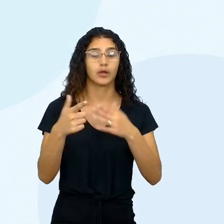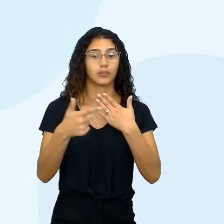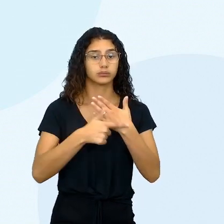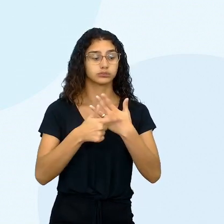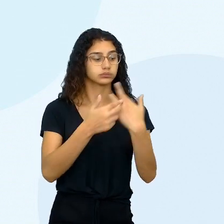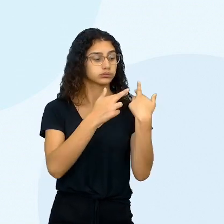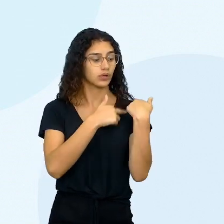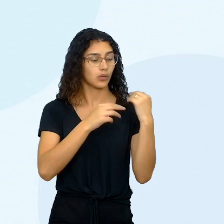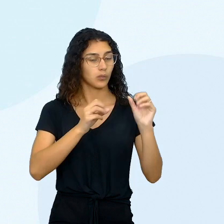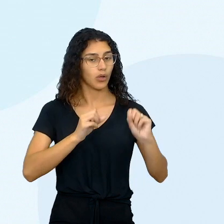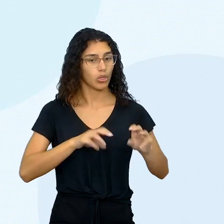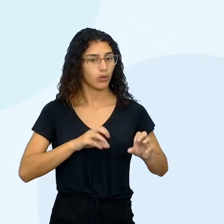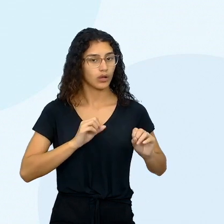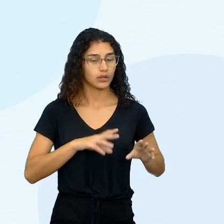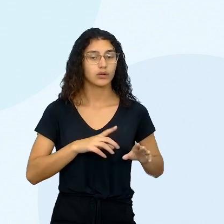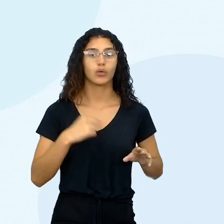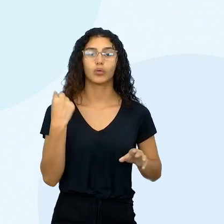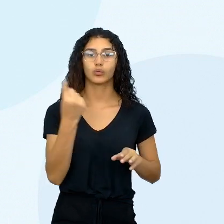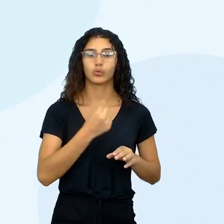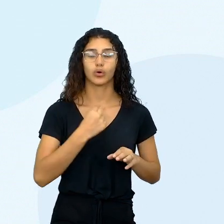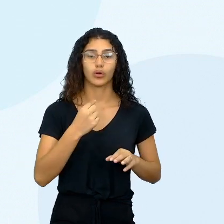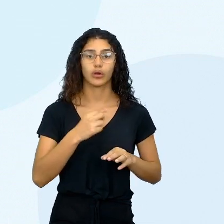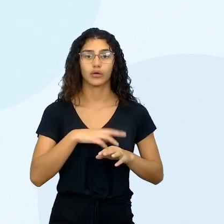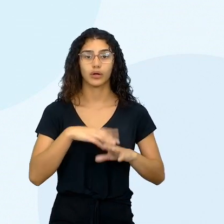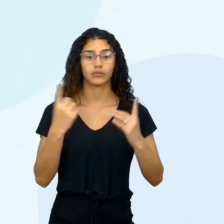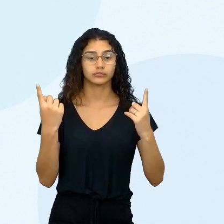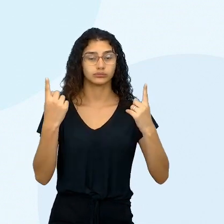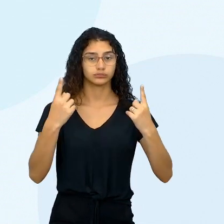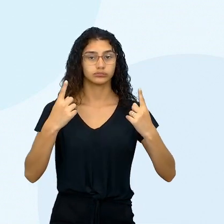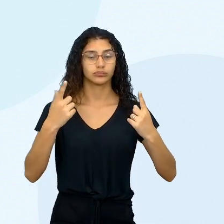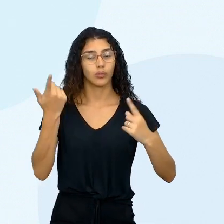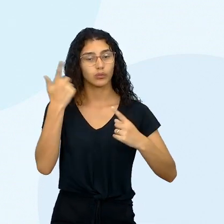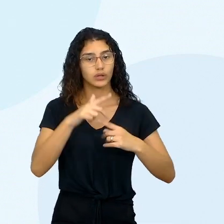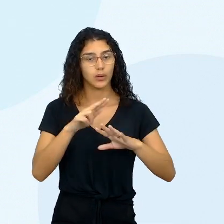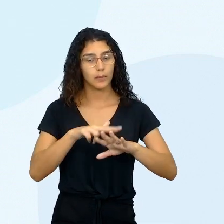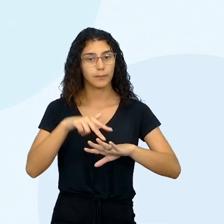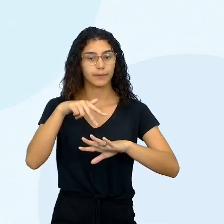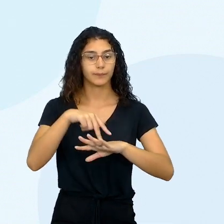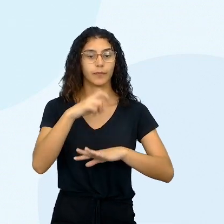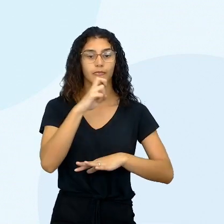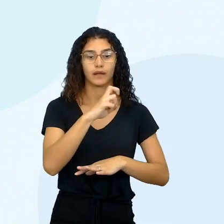como educadoras, como educadores, no enfrentamento desse quadro, né?